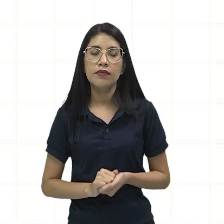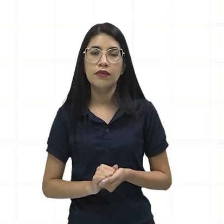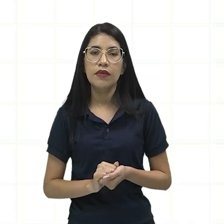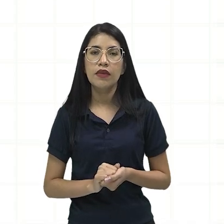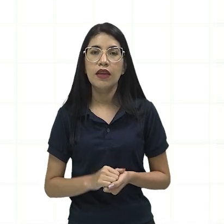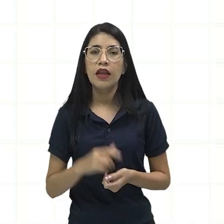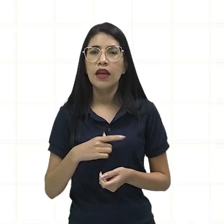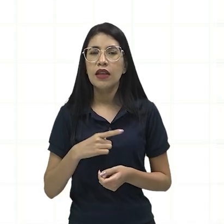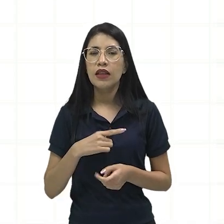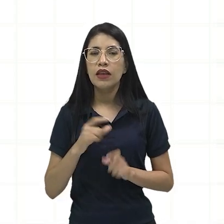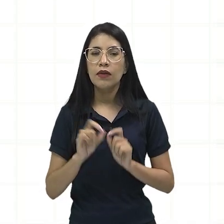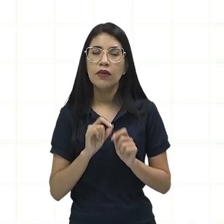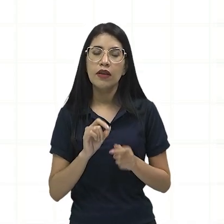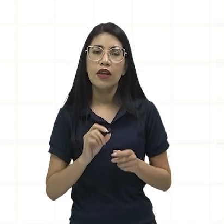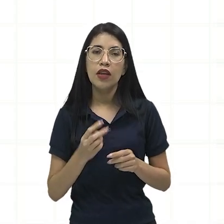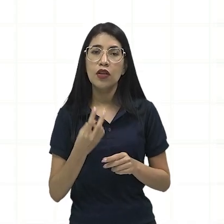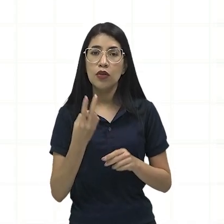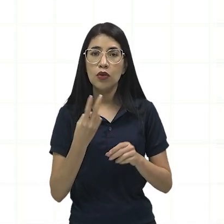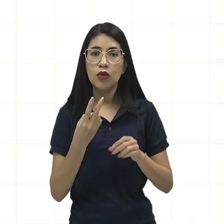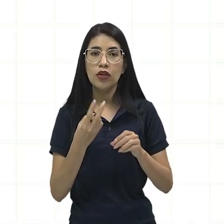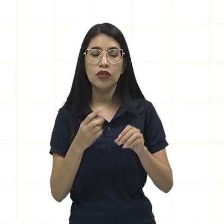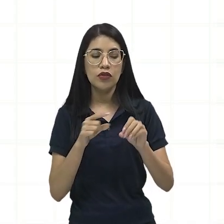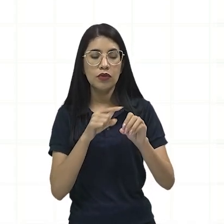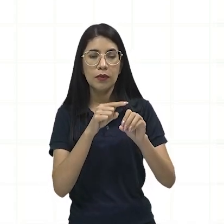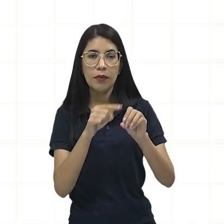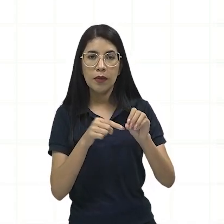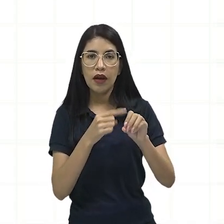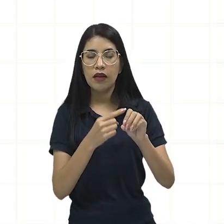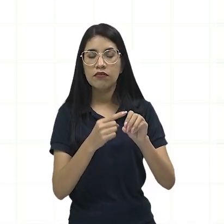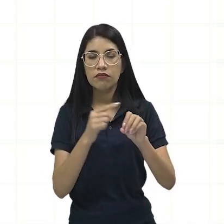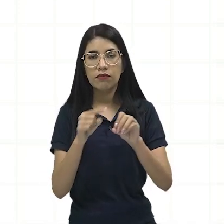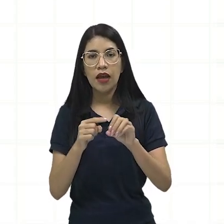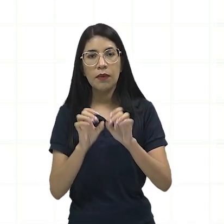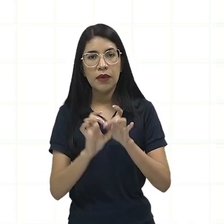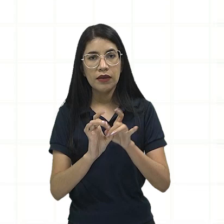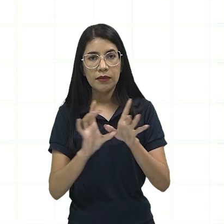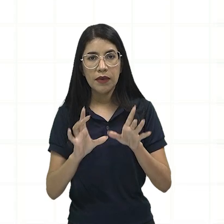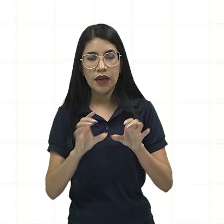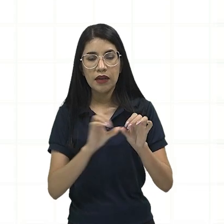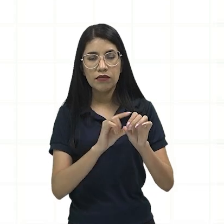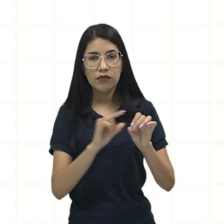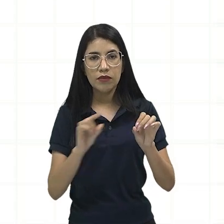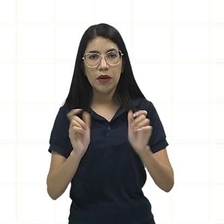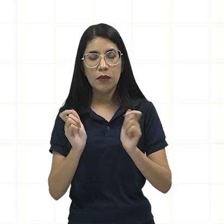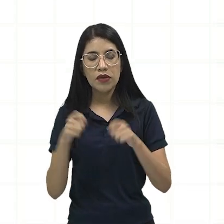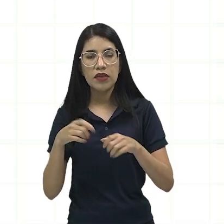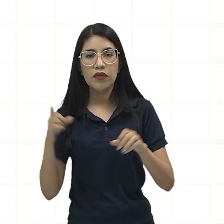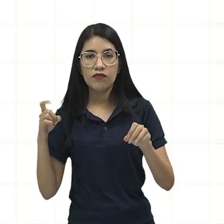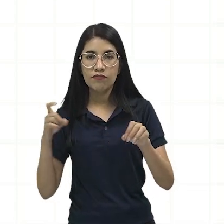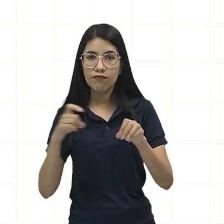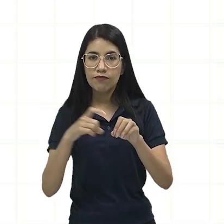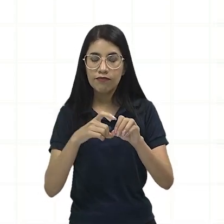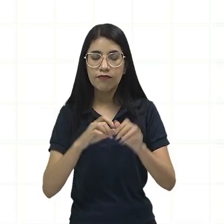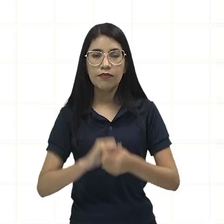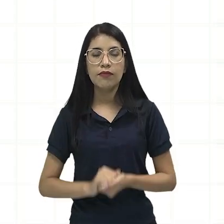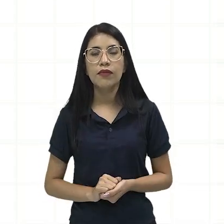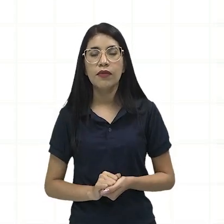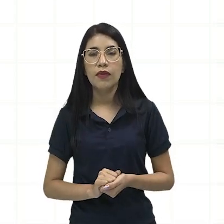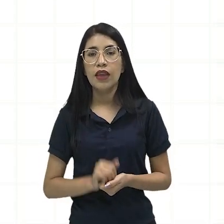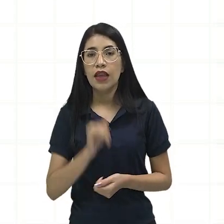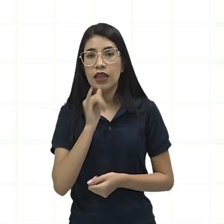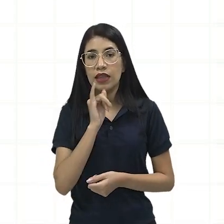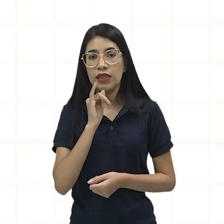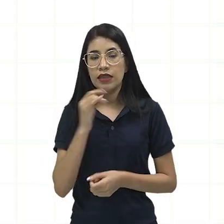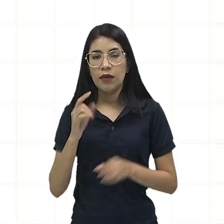preparar e amadurecer o seu corpo para formar 2 ovócitos para serem liberados no processo de fecundação. Nesse caso